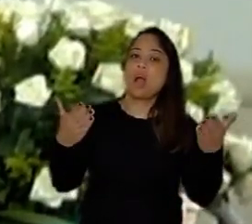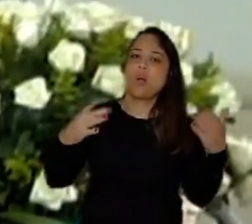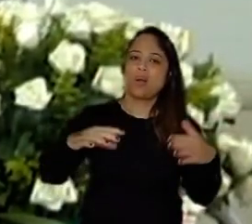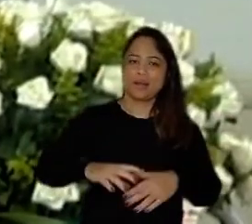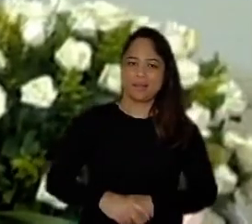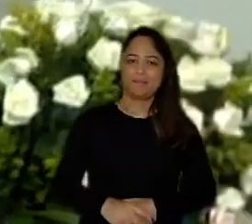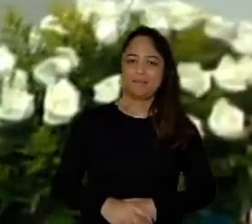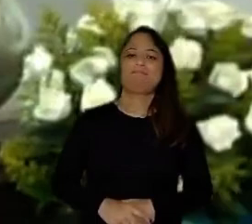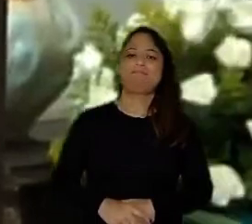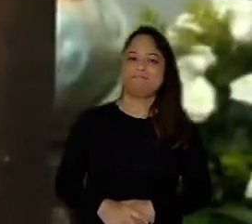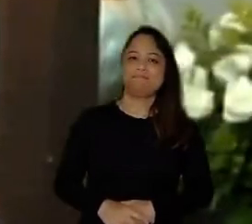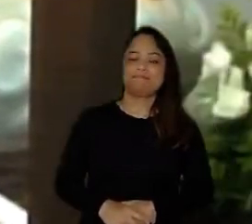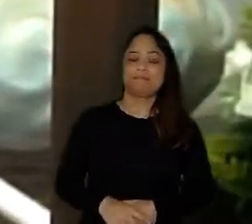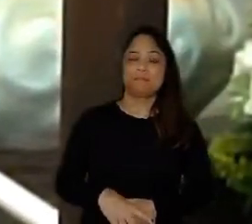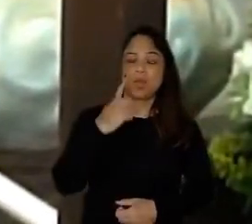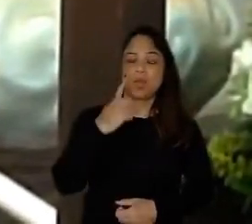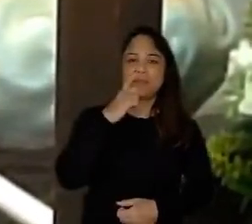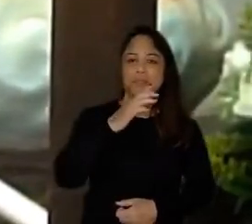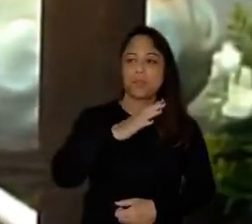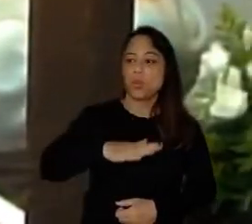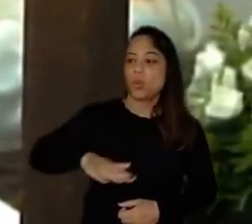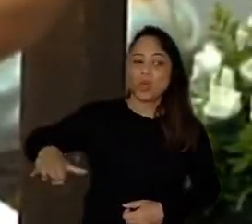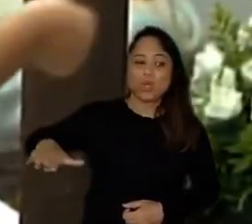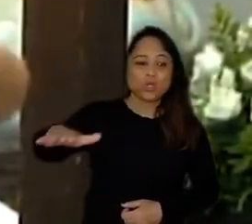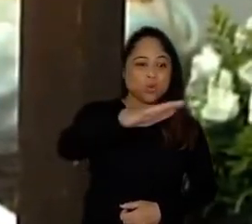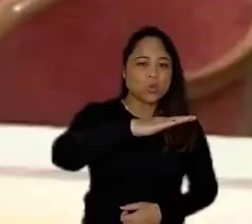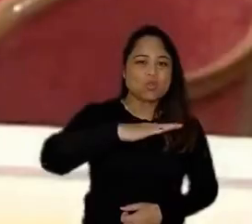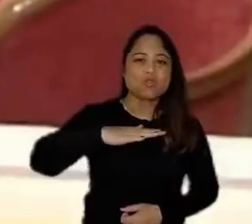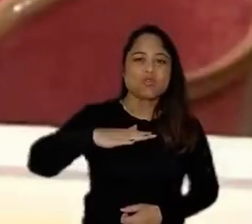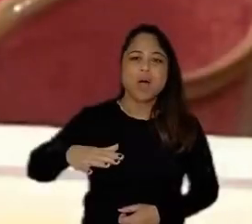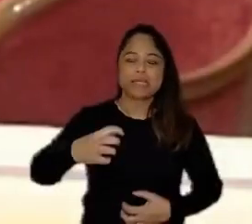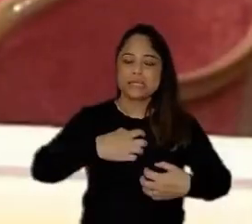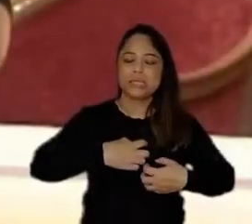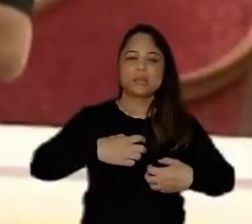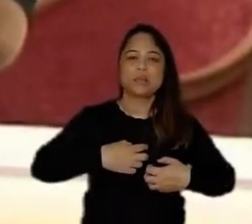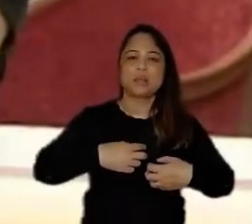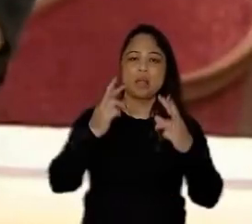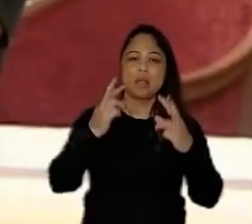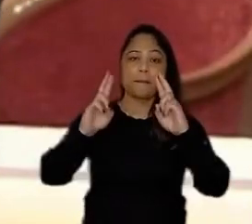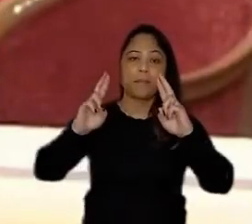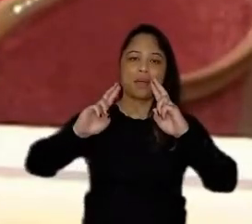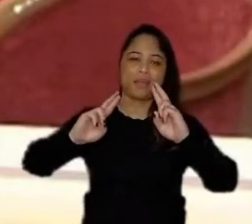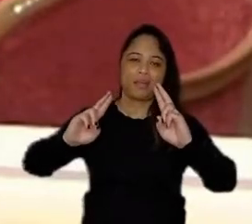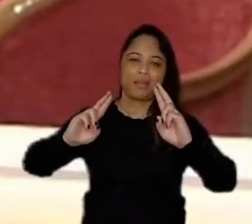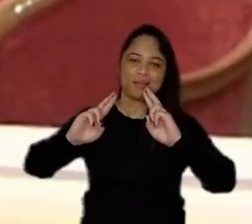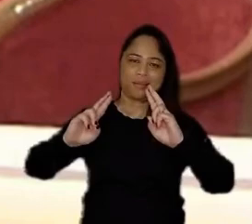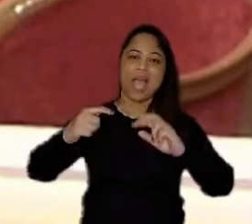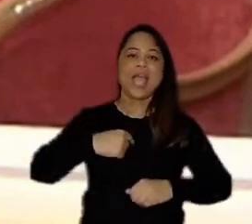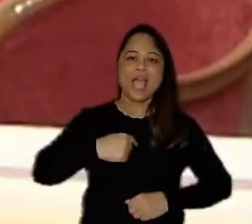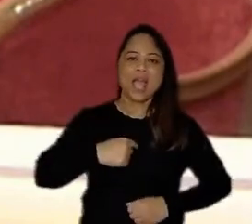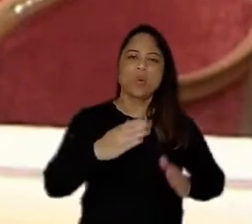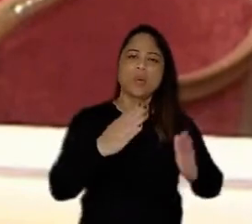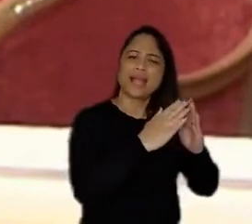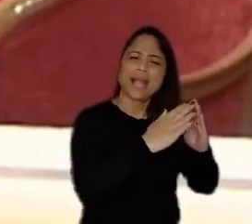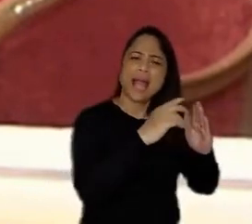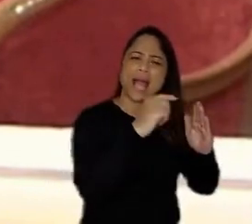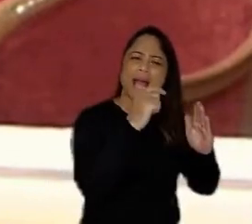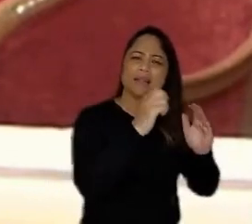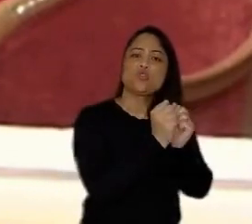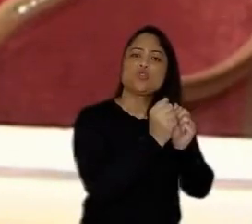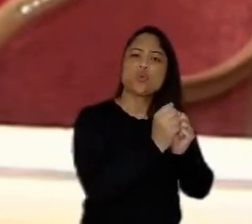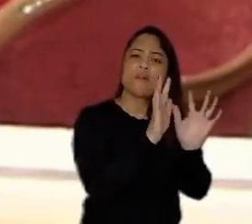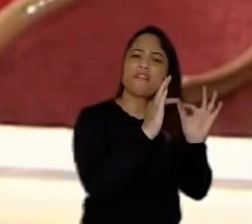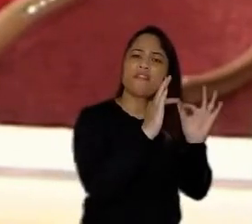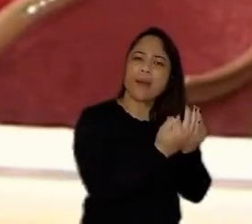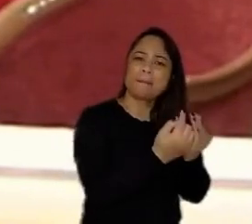Isso tem produzido em nós um sentimento de esperança. Eu te juro que eu em casa com Covid rezei 15 dias para minha